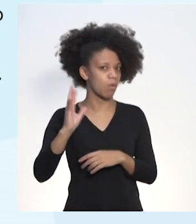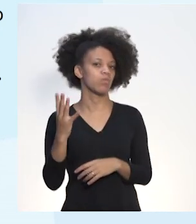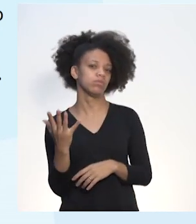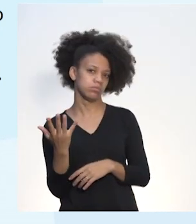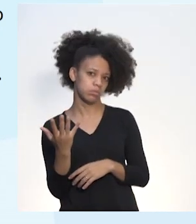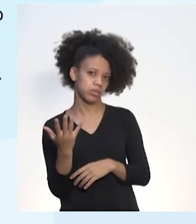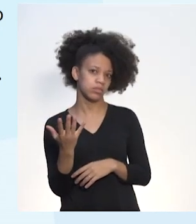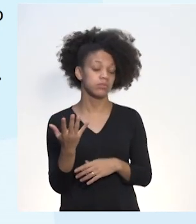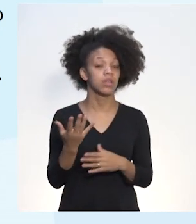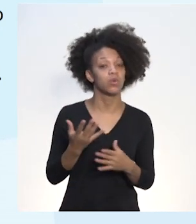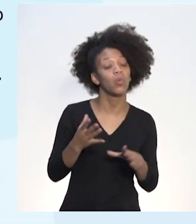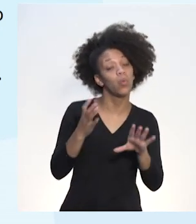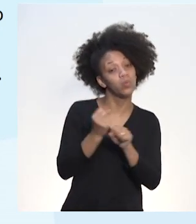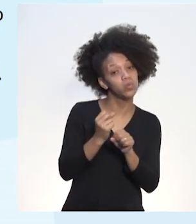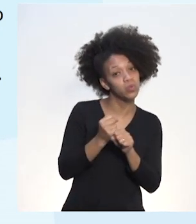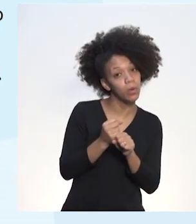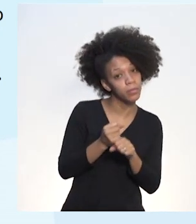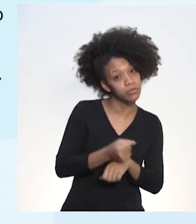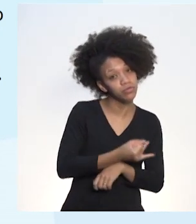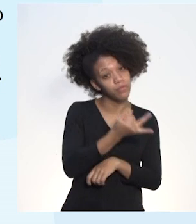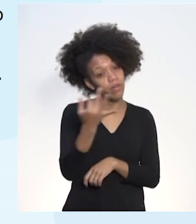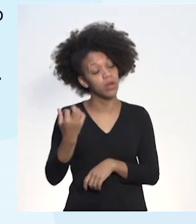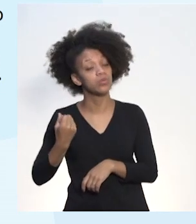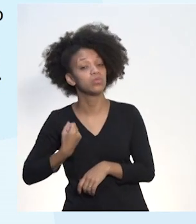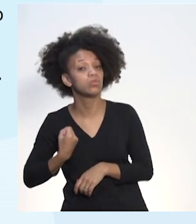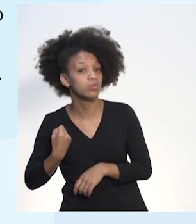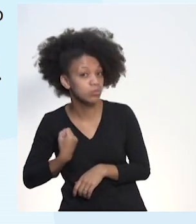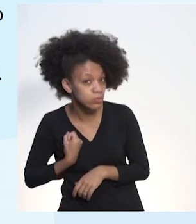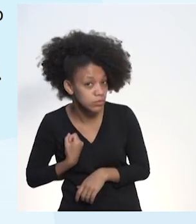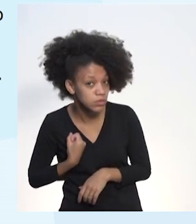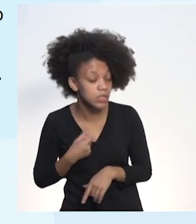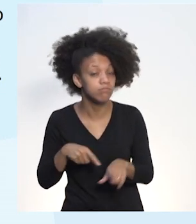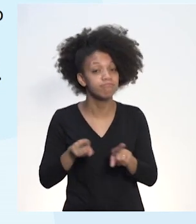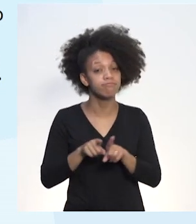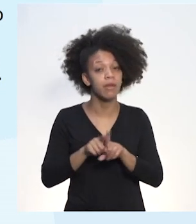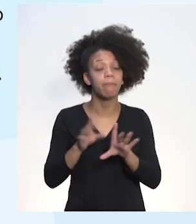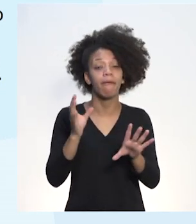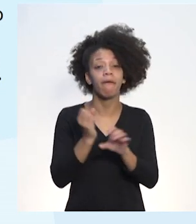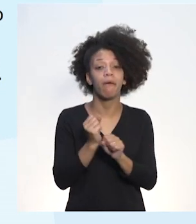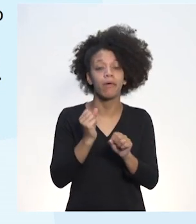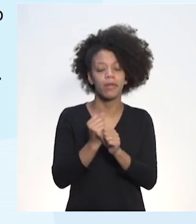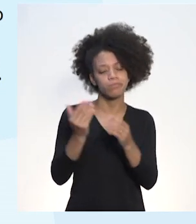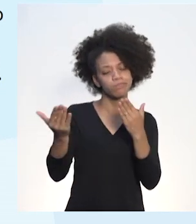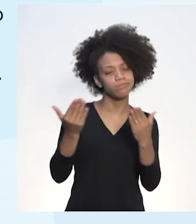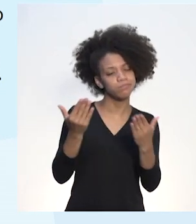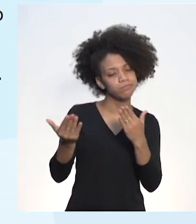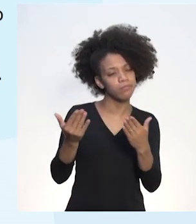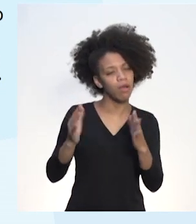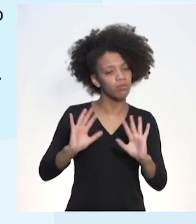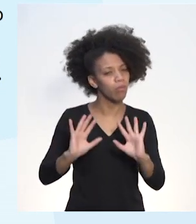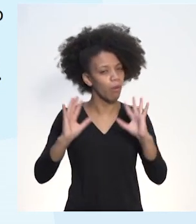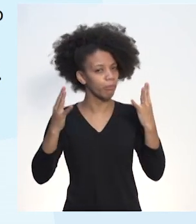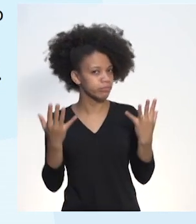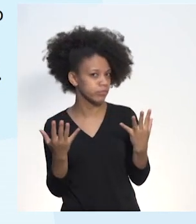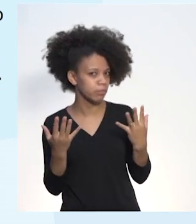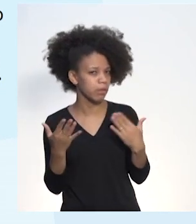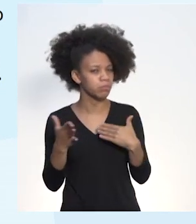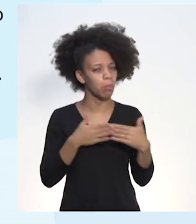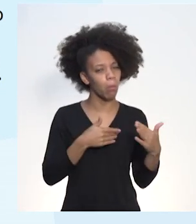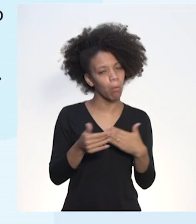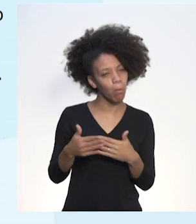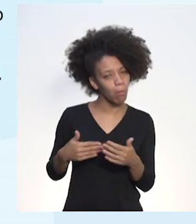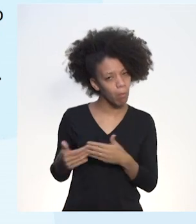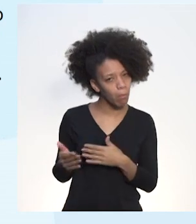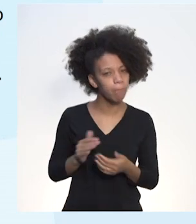o subconjunto do espaço amostral, e calcular a probabilidade de um evento